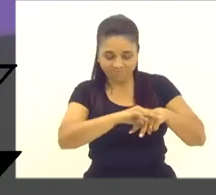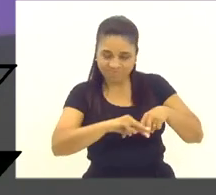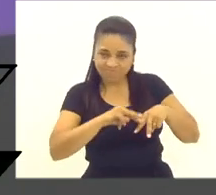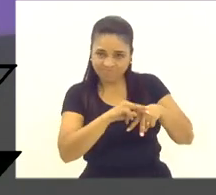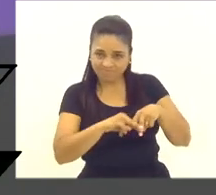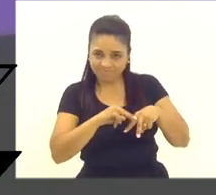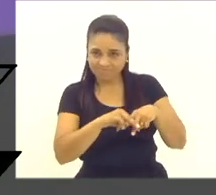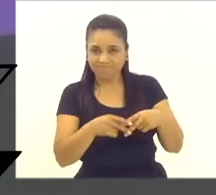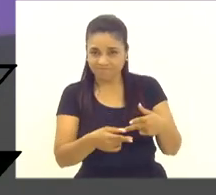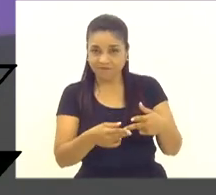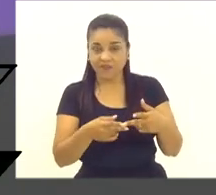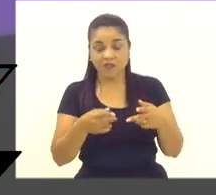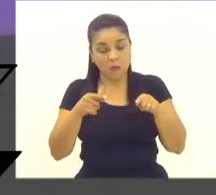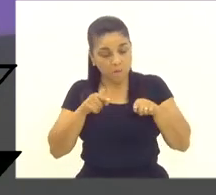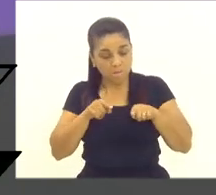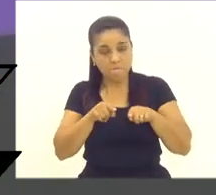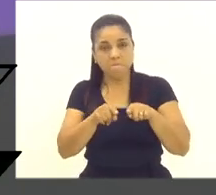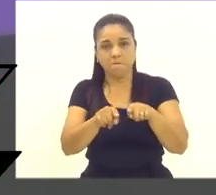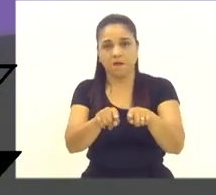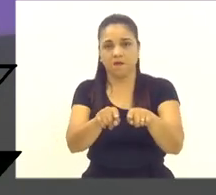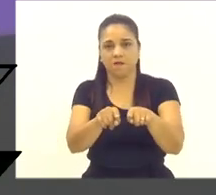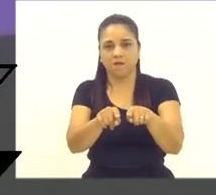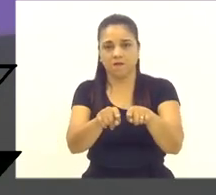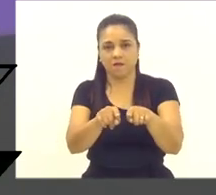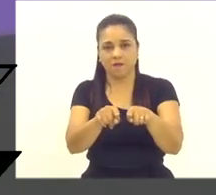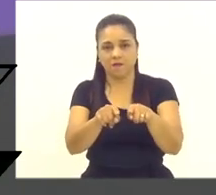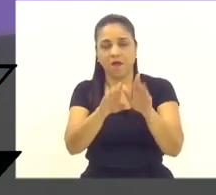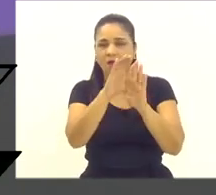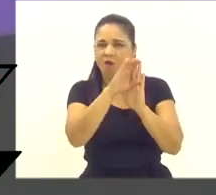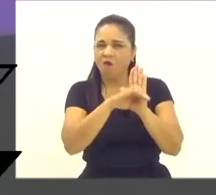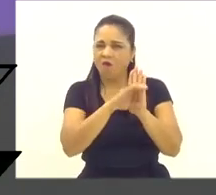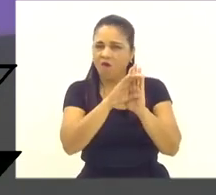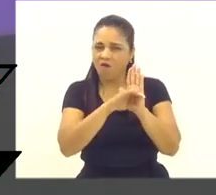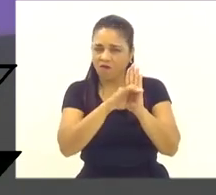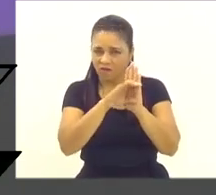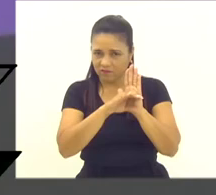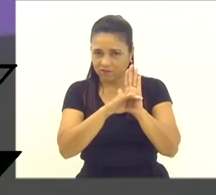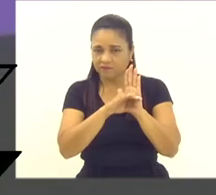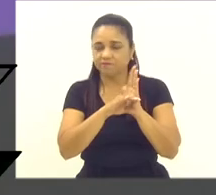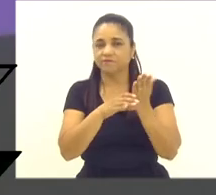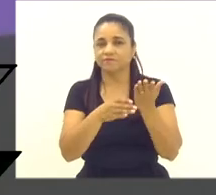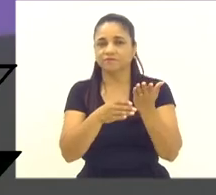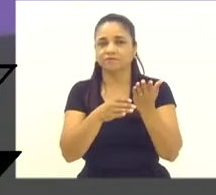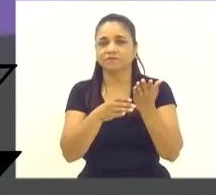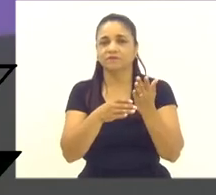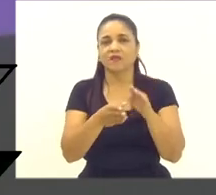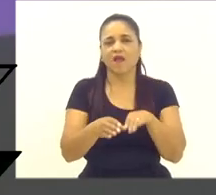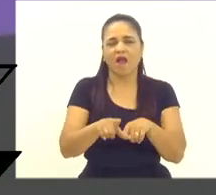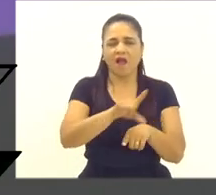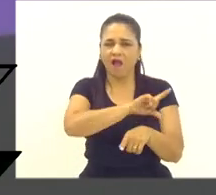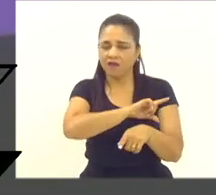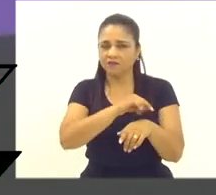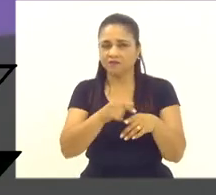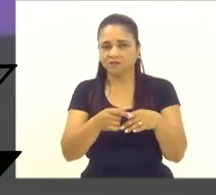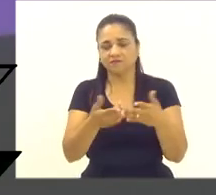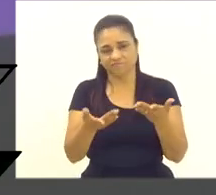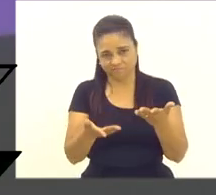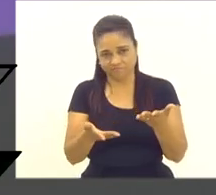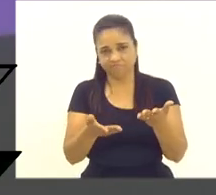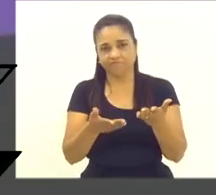é em paralelo a essas conceituações né mas não teóricas né mas aos conceitos